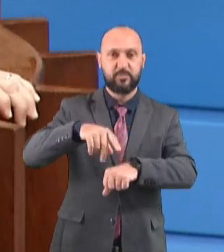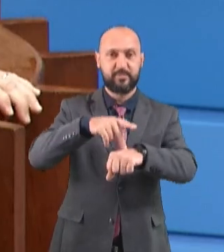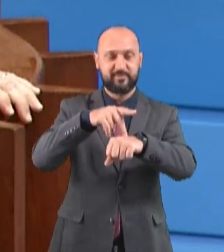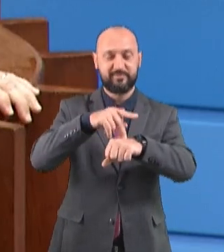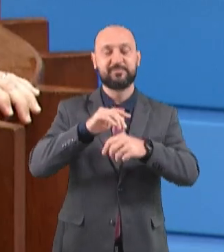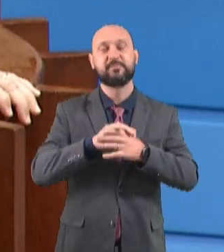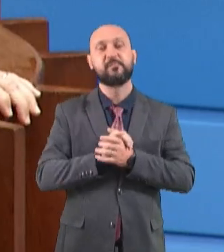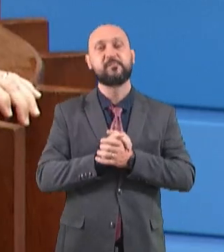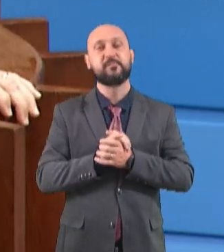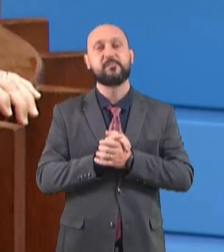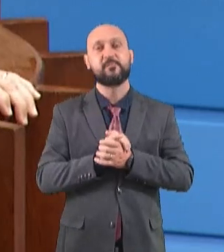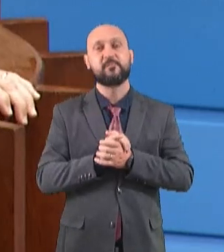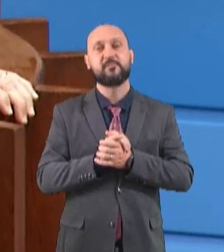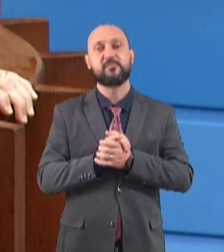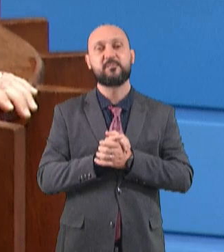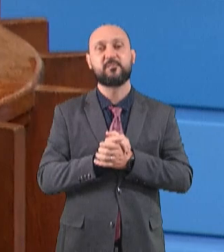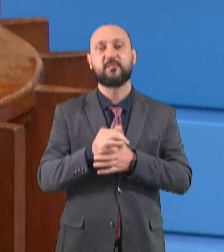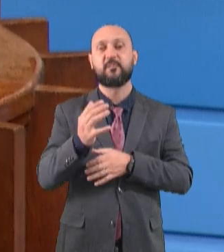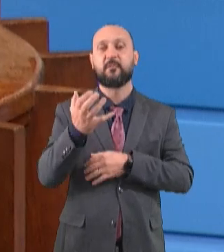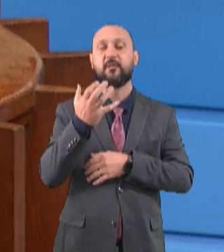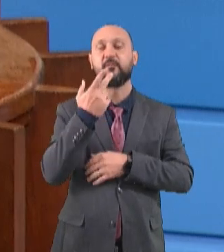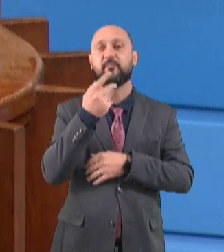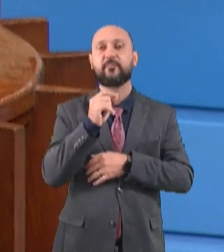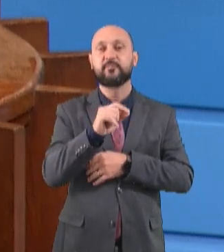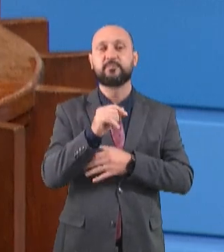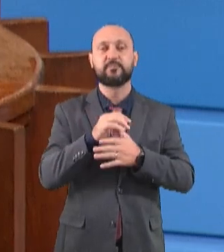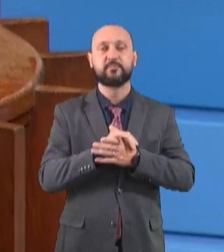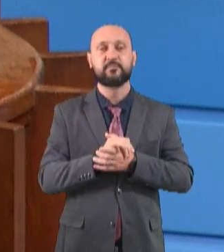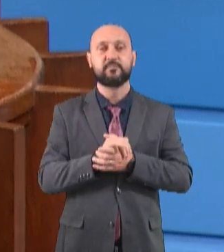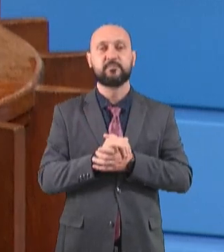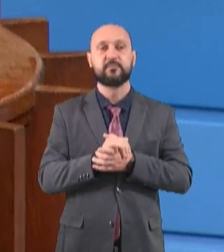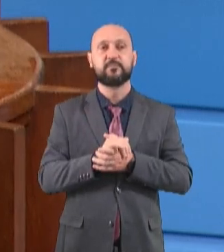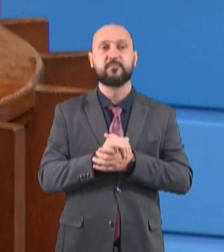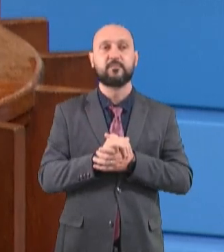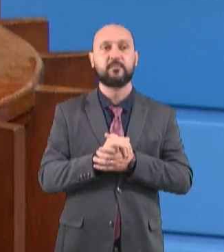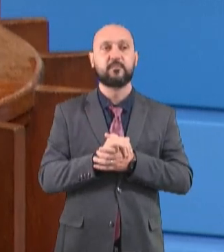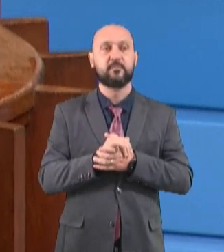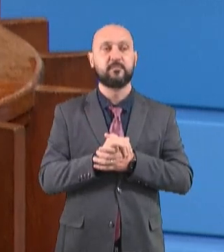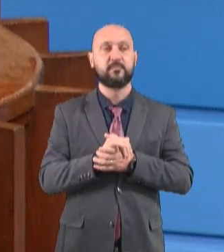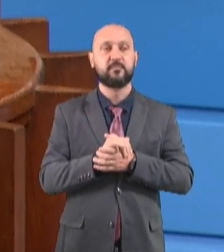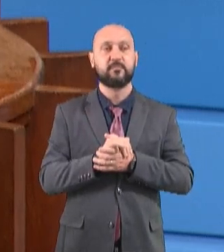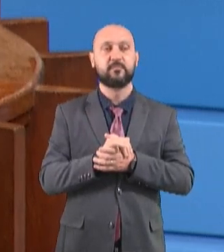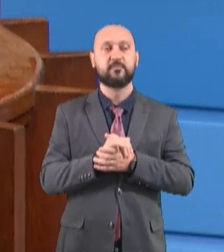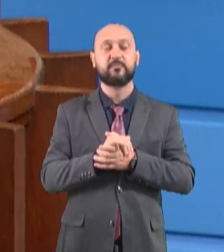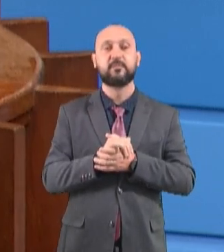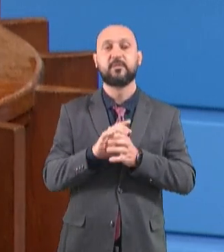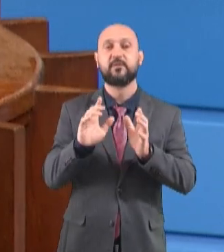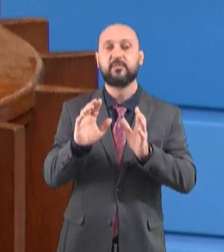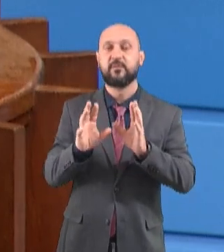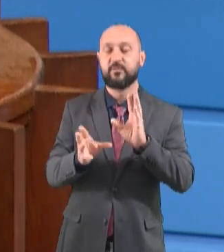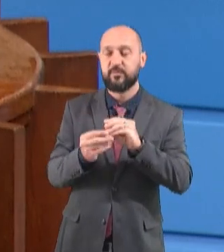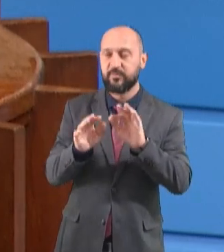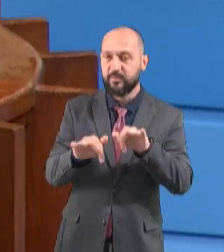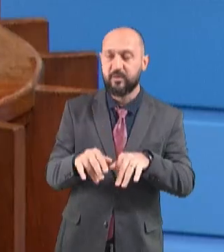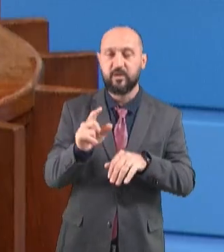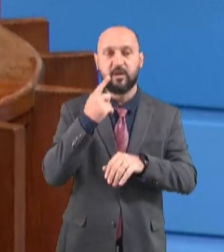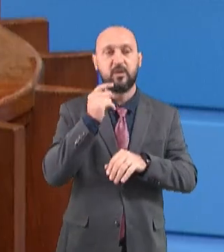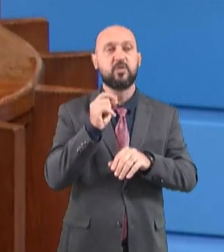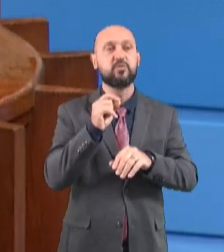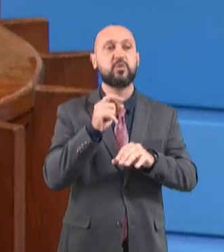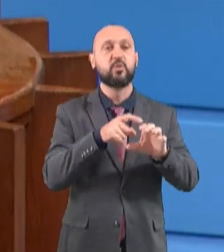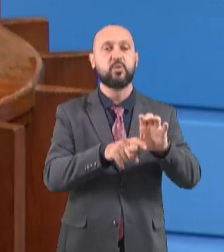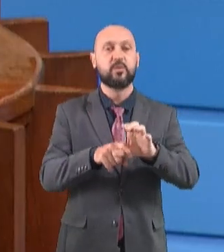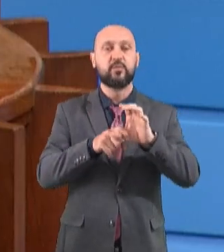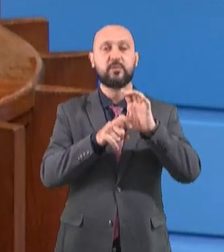país. E quero dizer que essa questão do devedor, finalizando, é apenas e tão